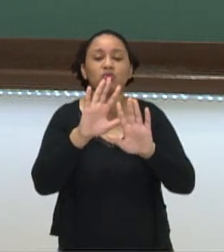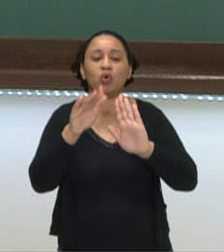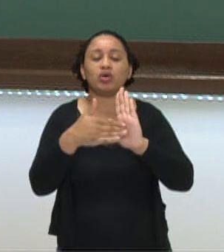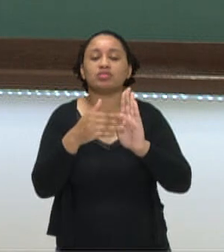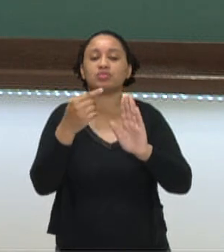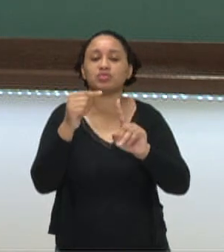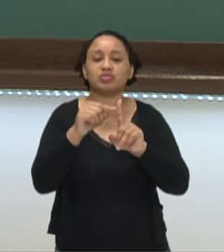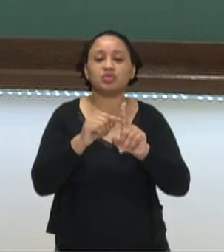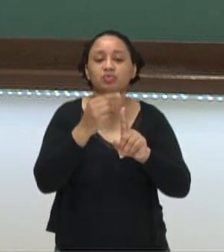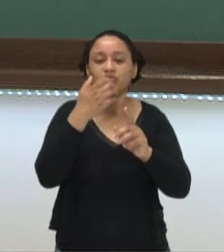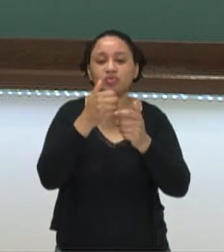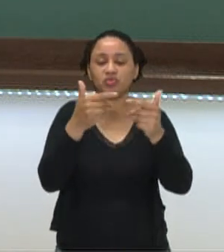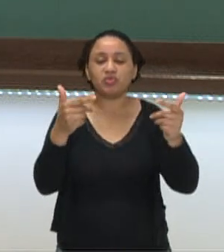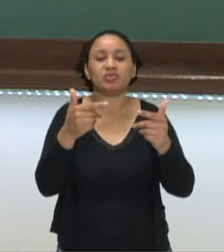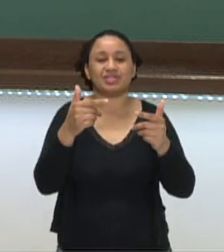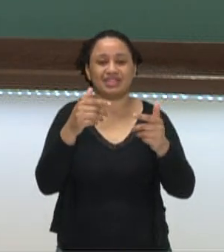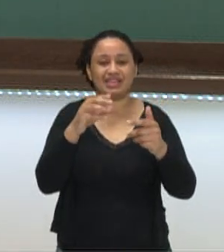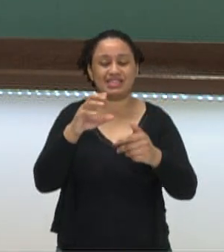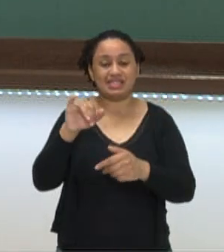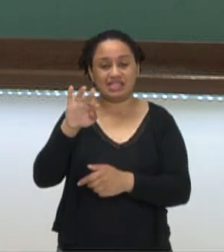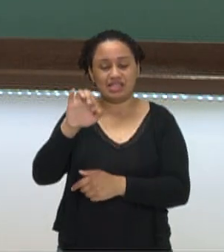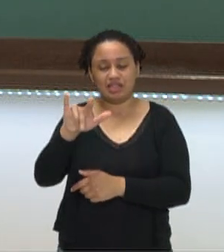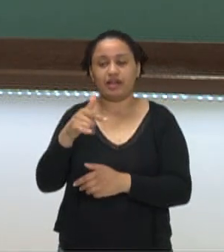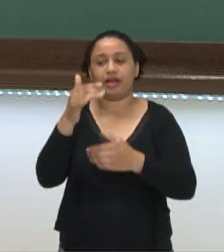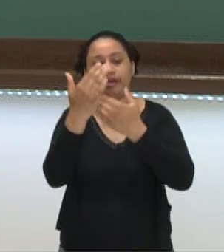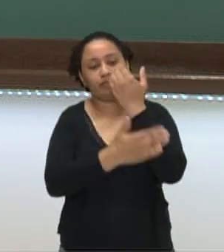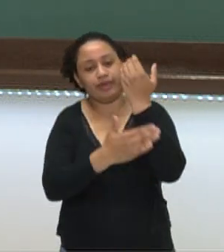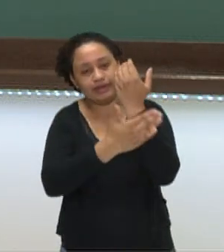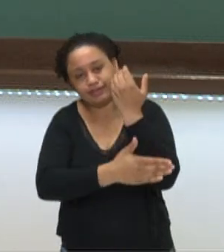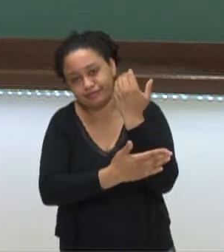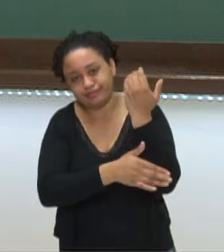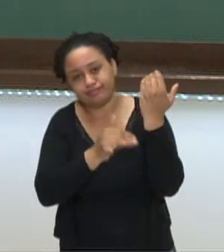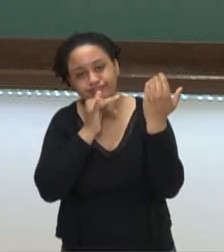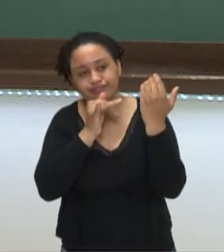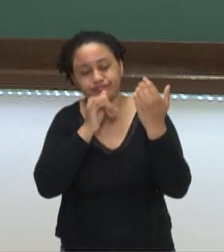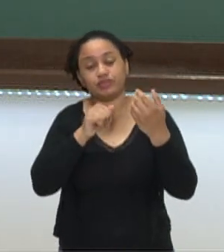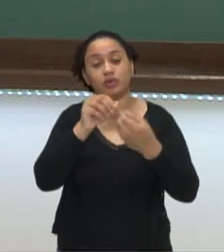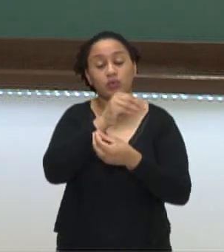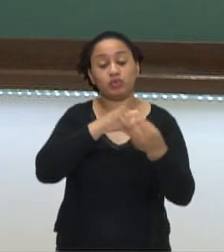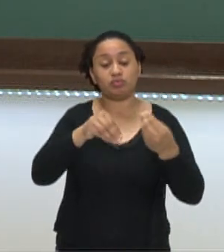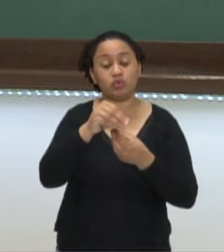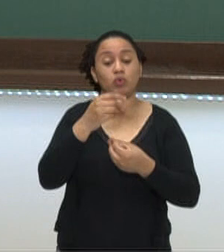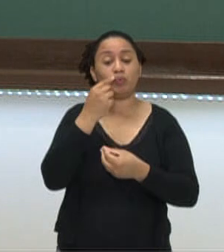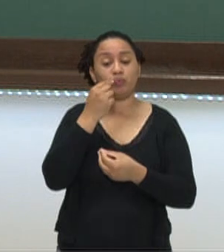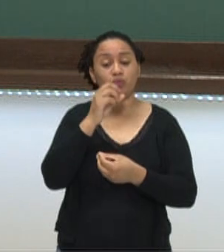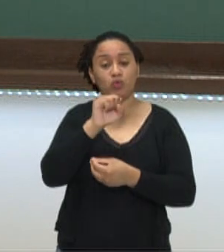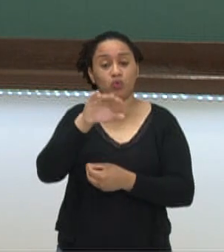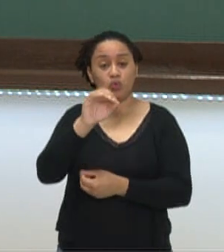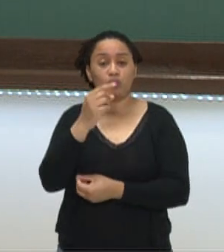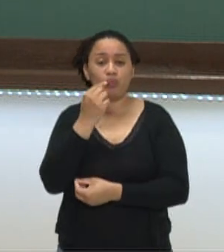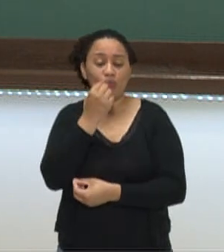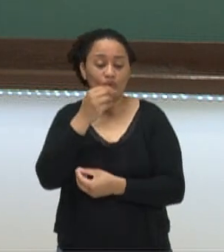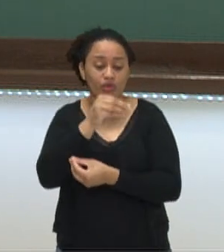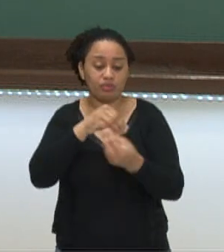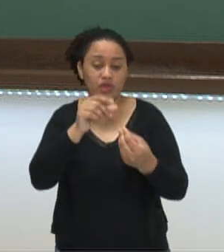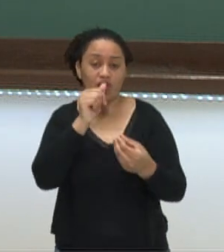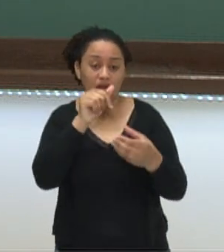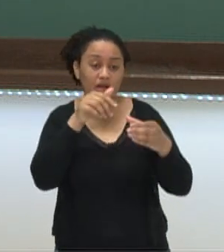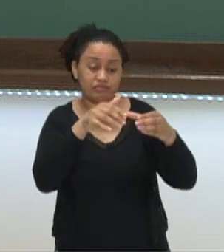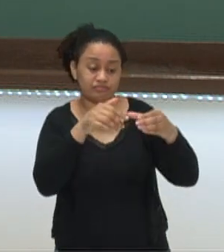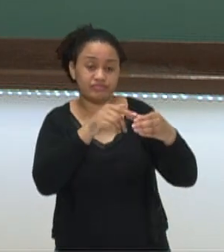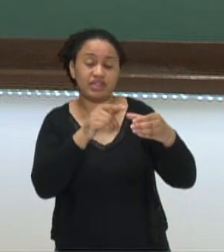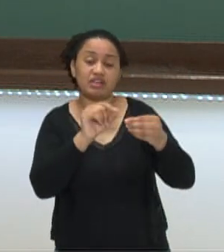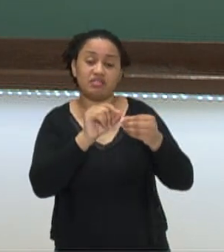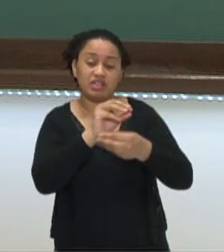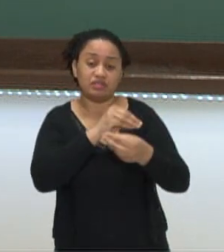no geral, né? O abacaxi, por exemplo, tá? Quando você mistura, né, o suco de limão em água, acontece lá